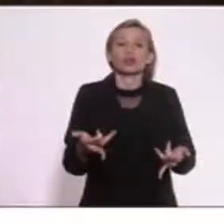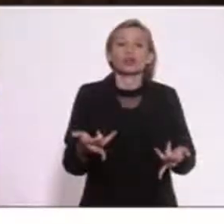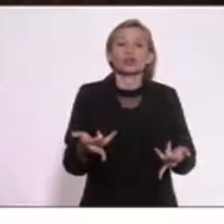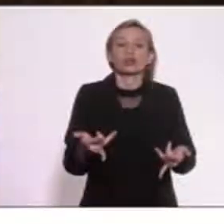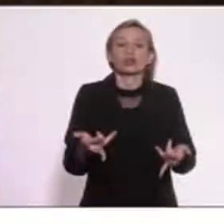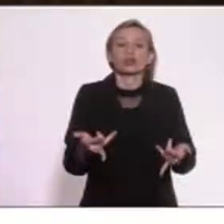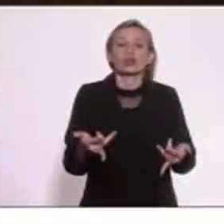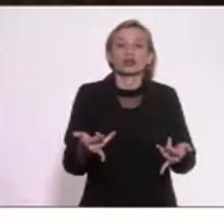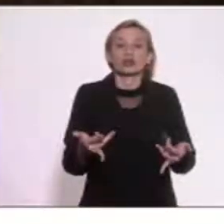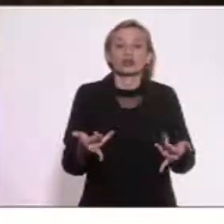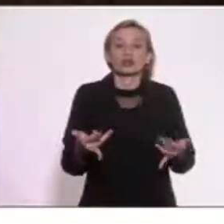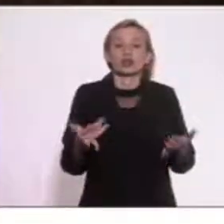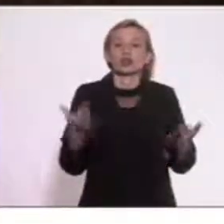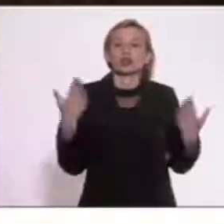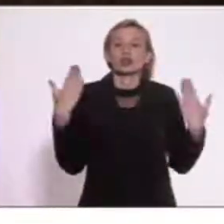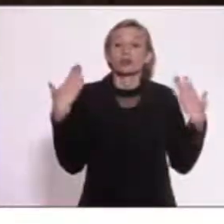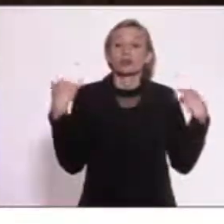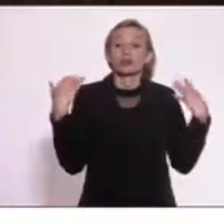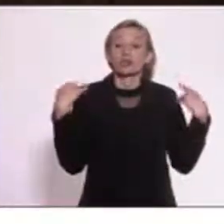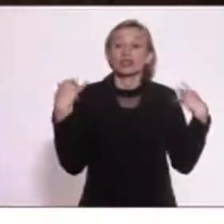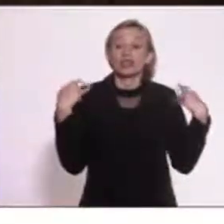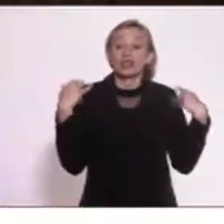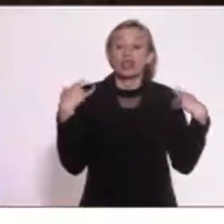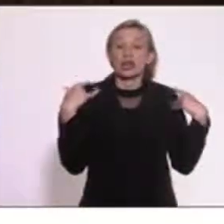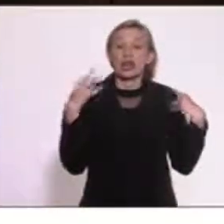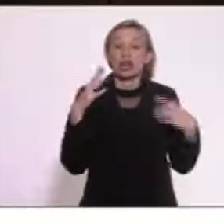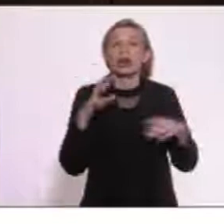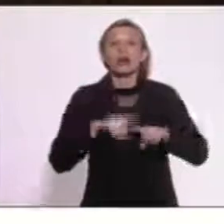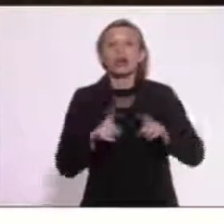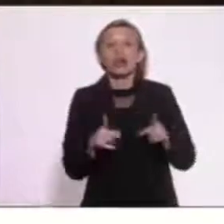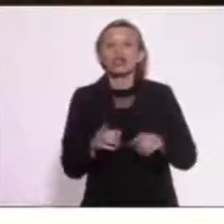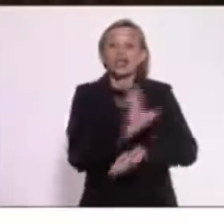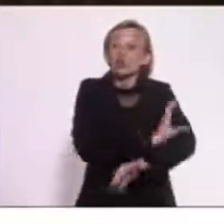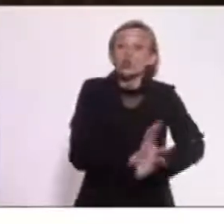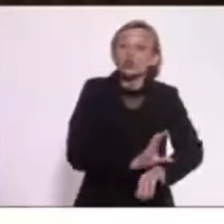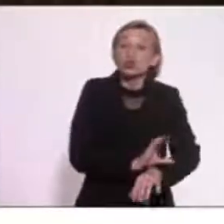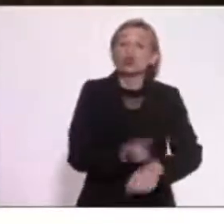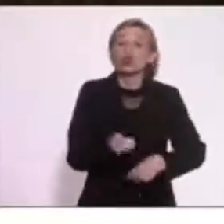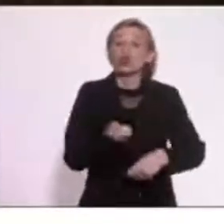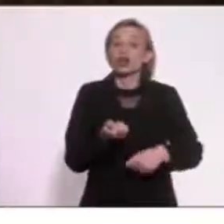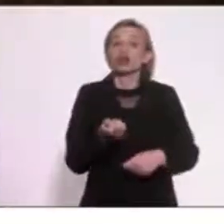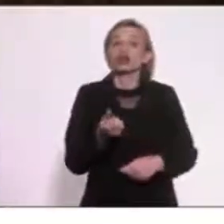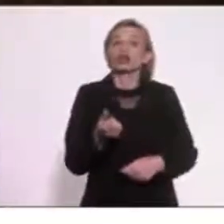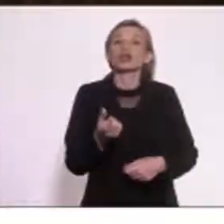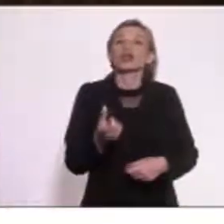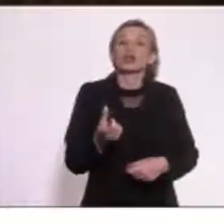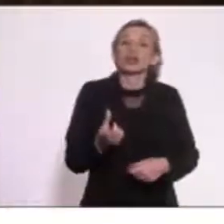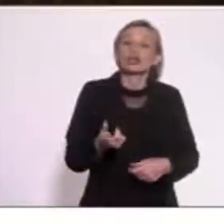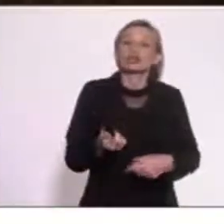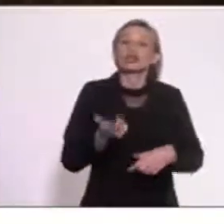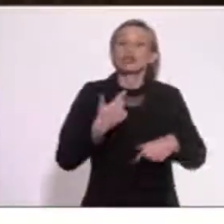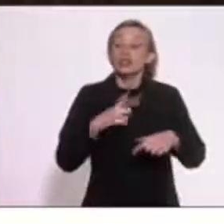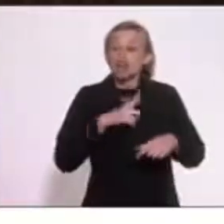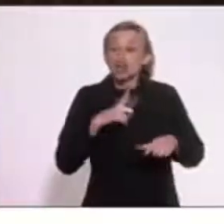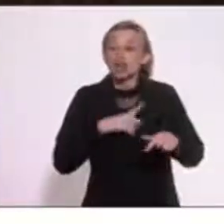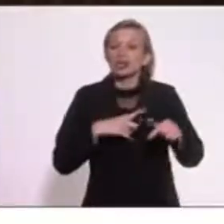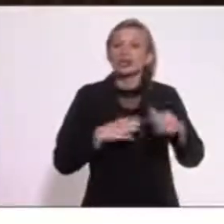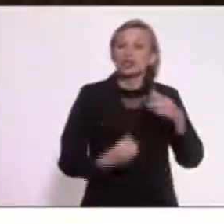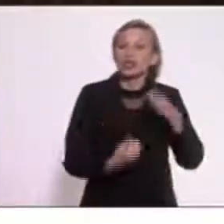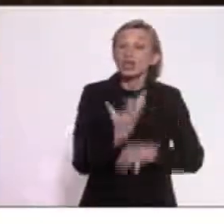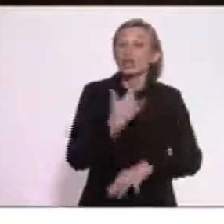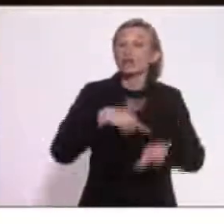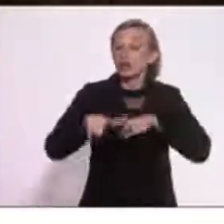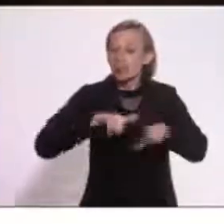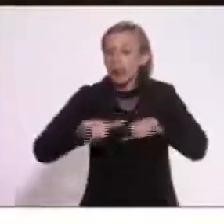viés econômico, cultura gera dinheiro, cultura gera postos de trabalho, cultura gera